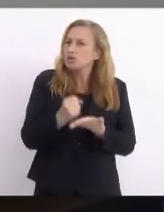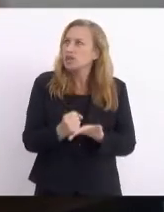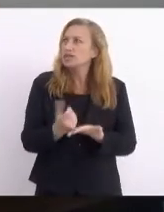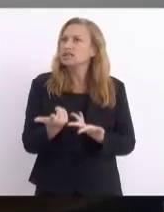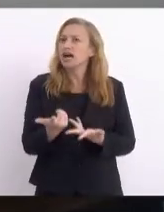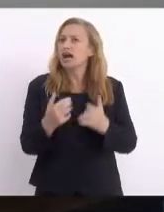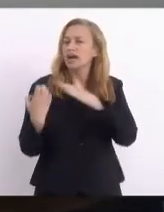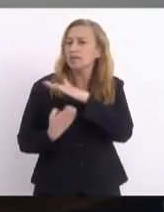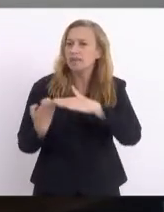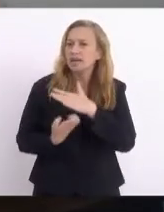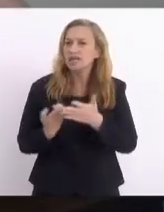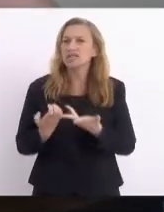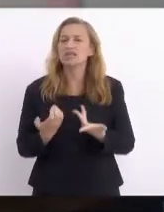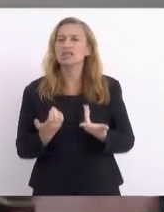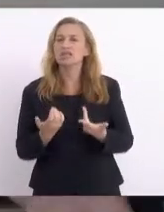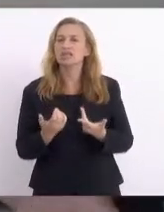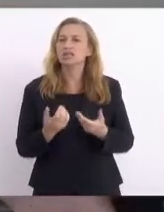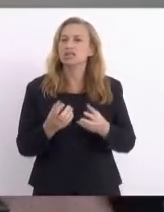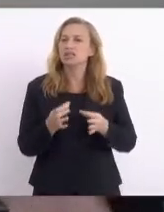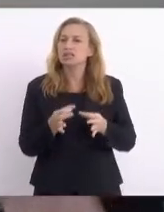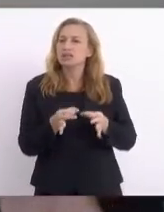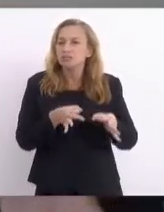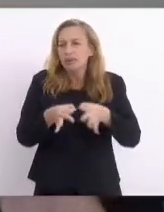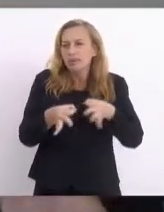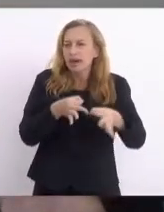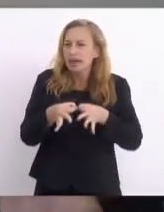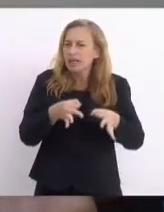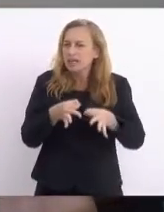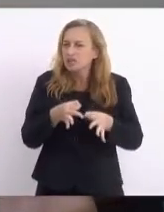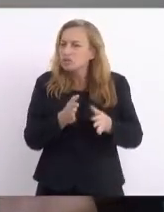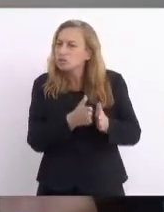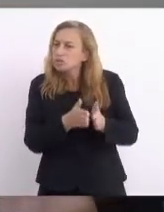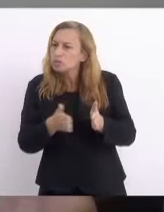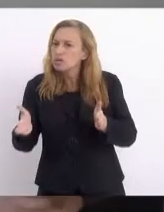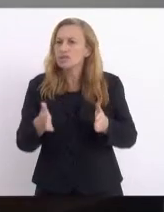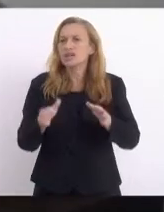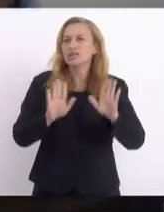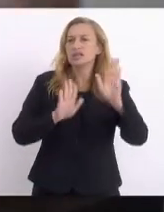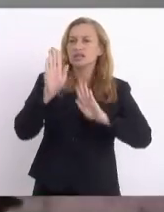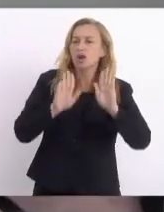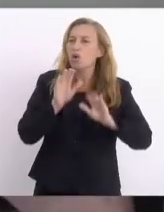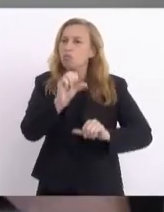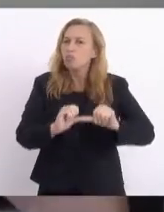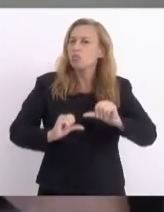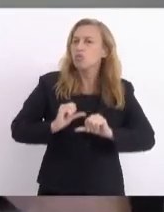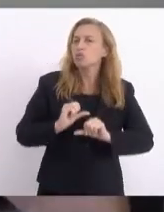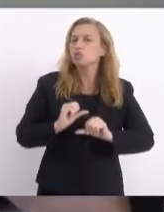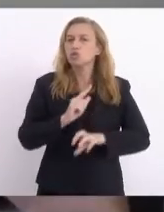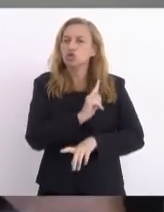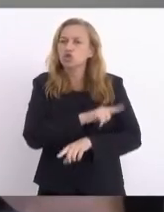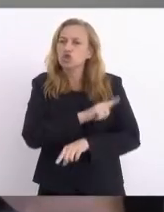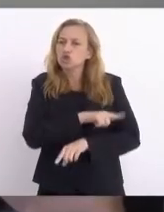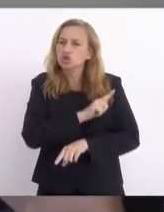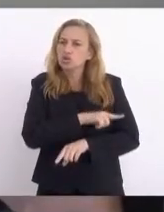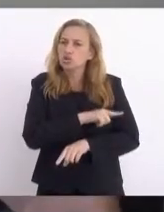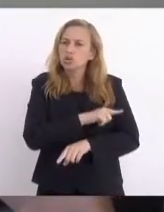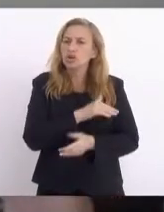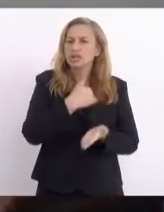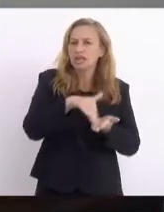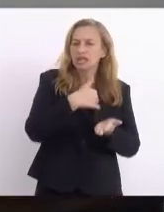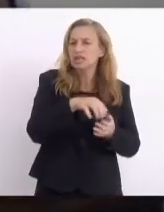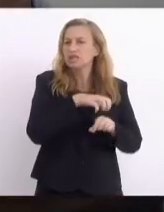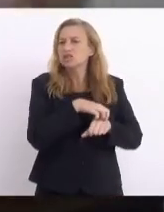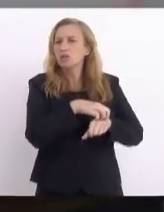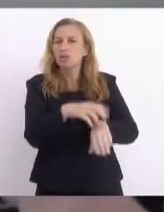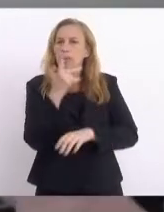a empresa que faria a modelagem do processo licitatório, né? Mudou o gestor na Secretaria de Transporte